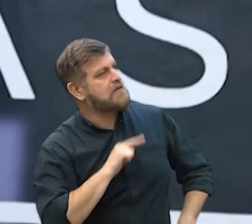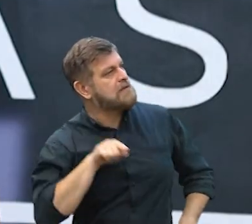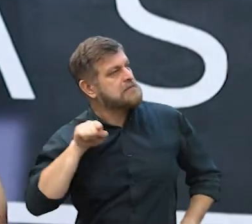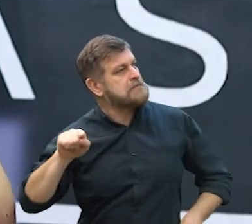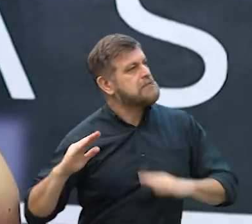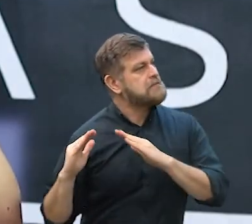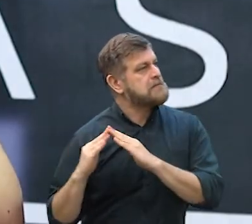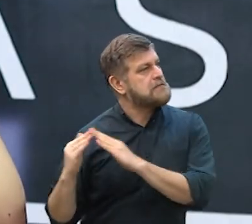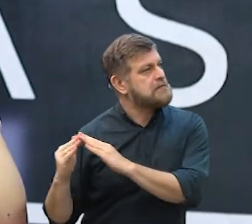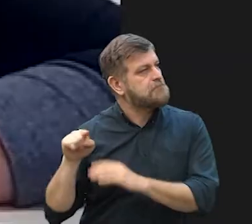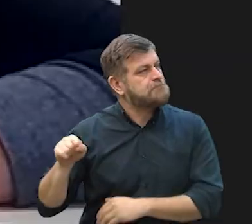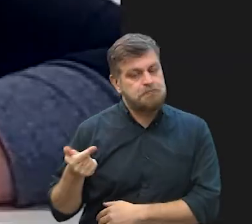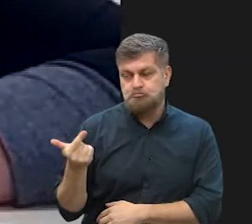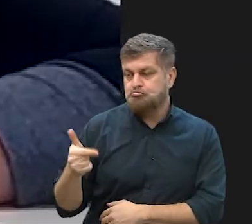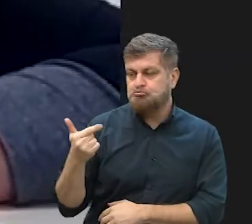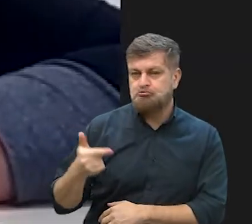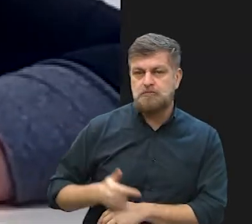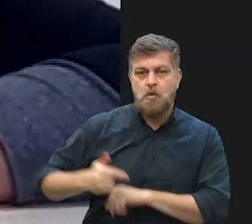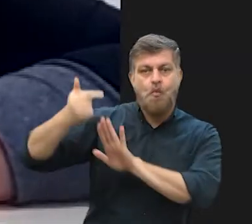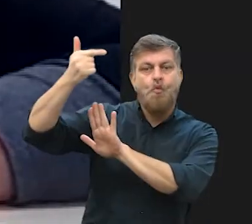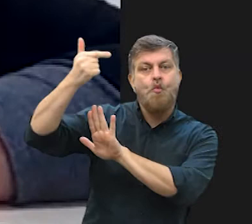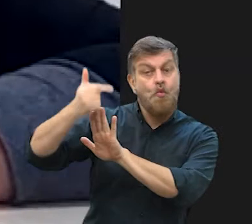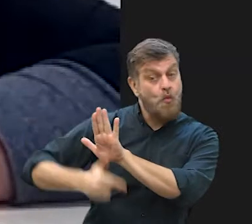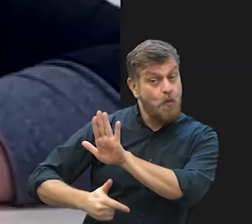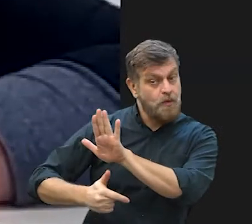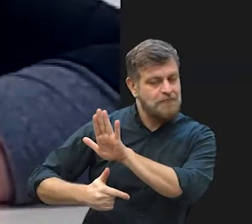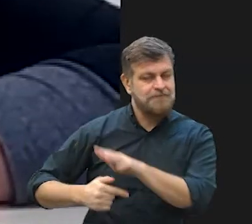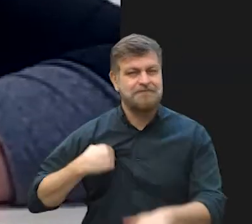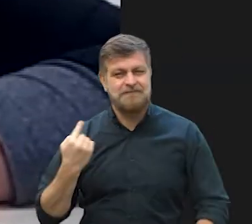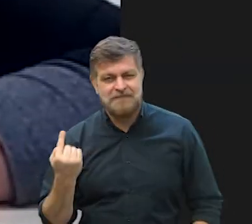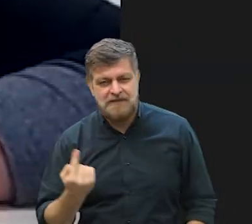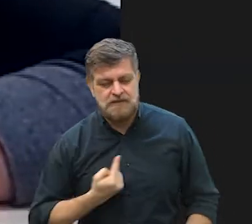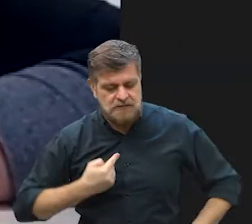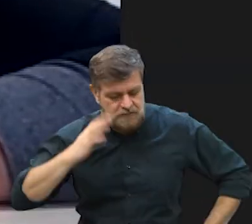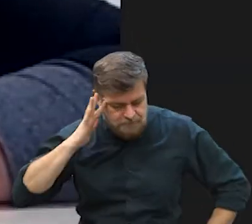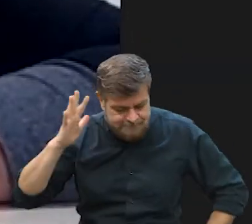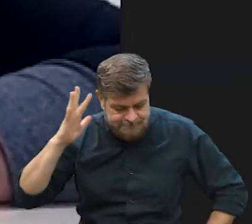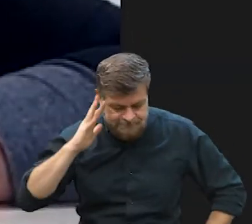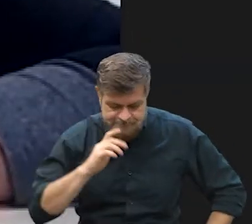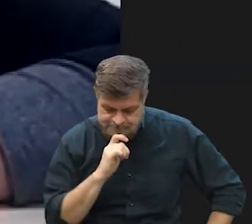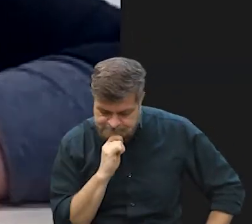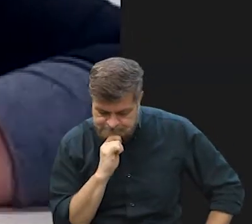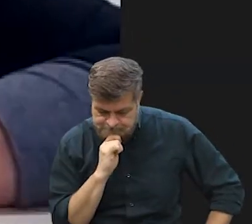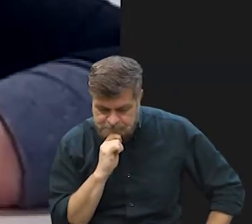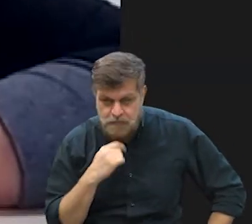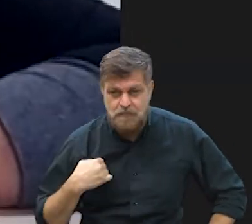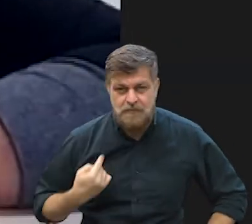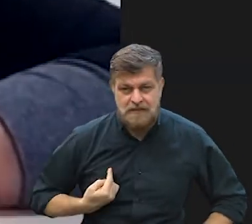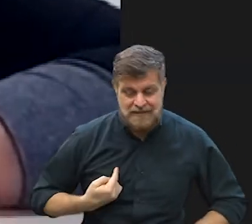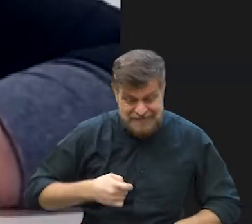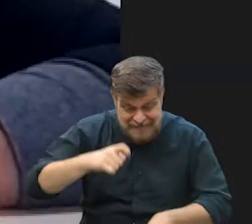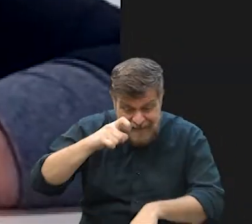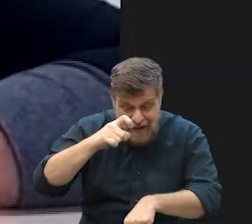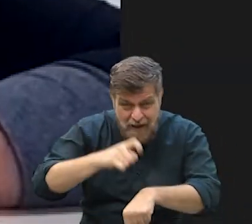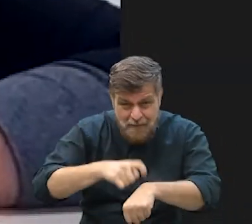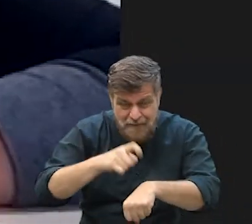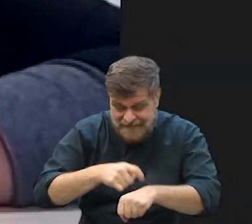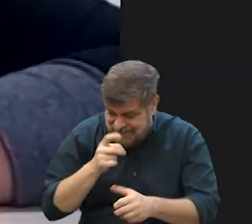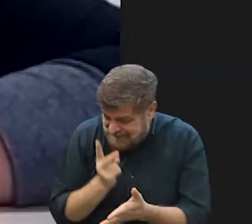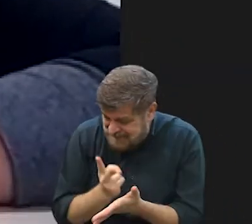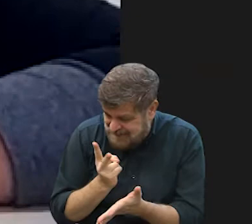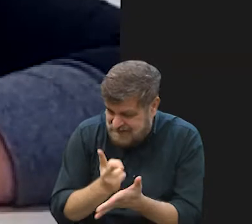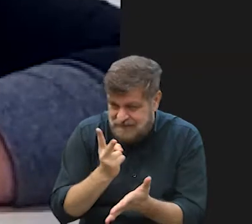do meu aluno talvez não esteja. Então, assim, a gente ficou muito pensando nisso em momentos, né? Em todo